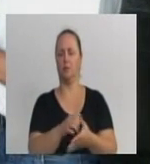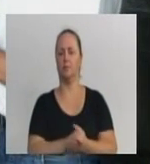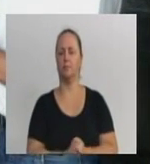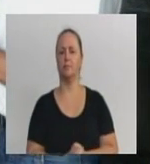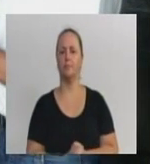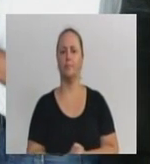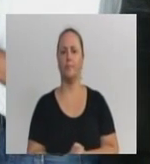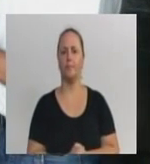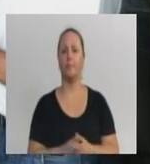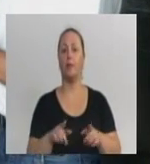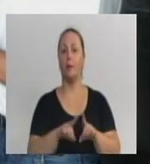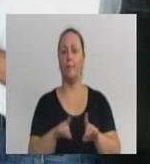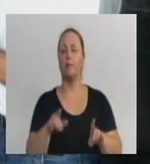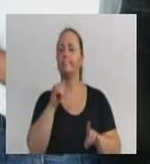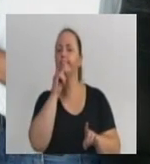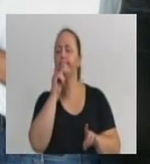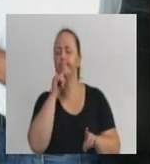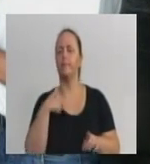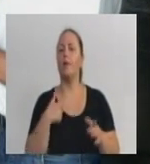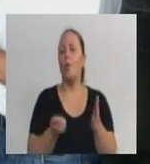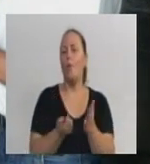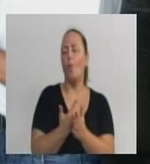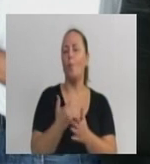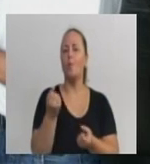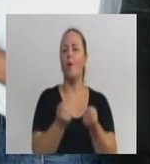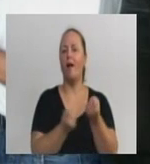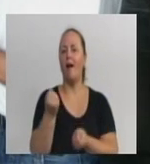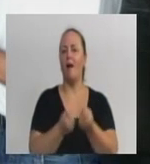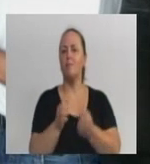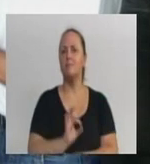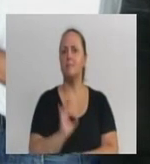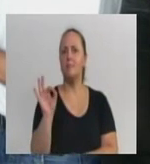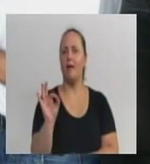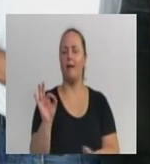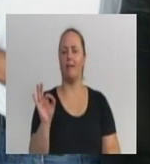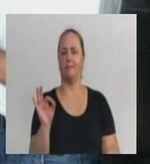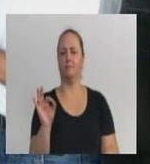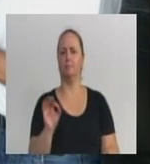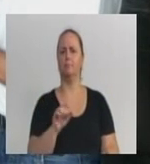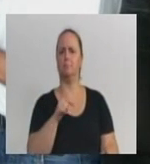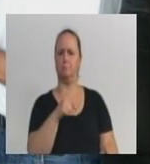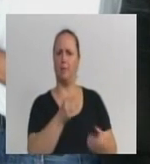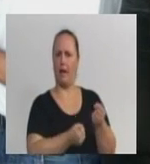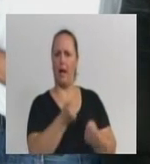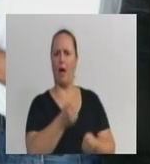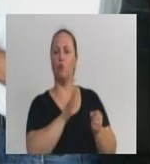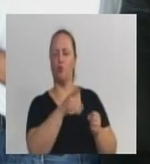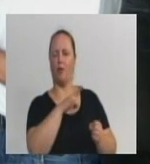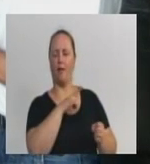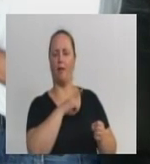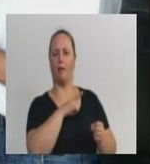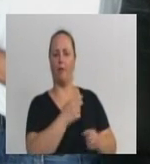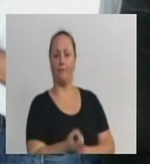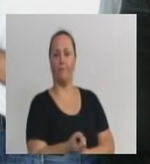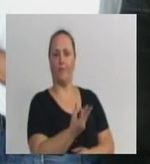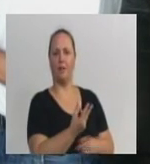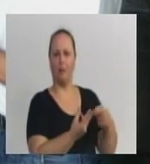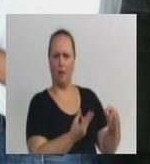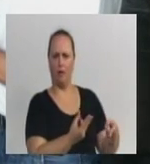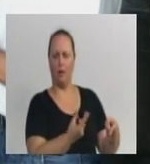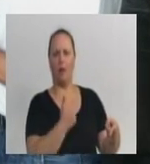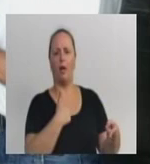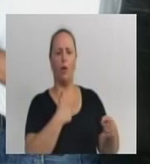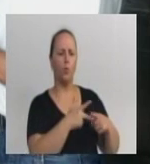por exemplo, se eu compro um carro zero e tenho um carro que eu vou vender, eu não vou deixar ele todo reformadinho para vender